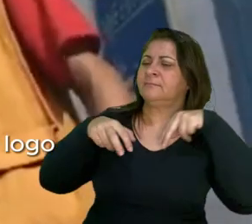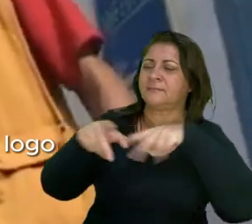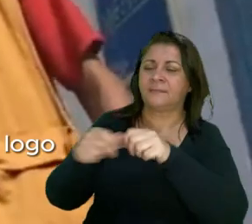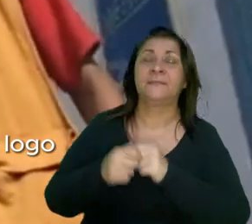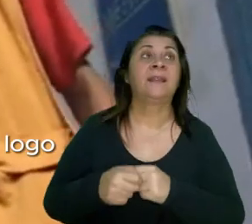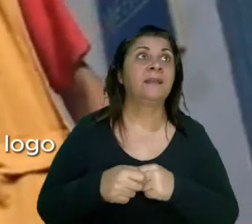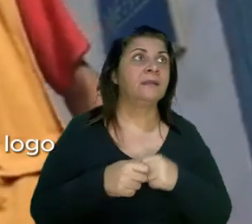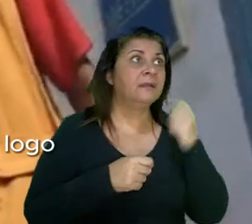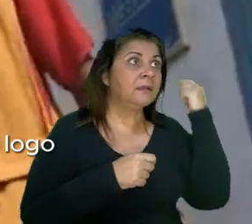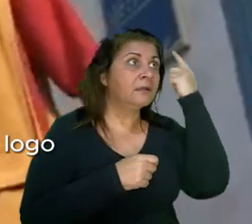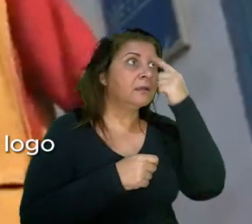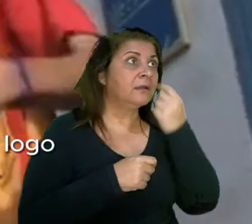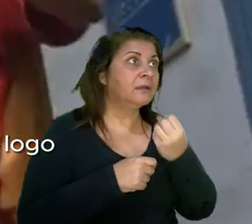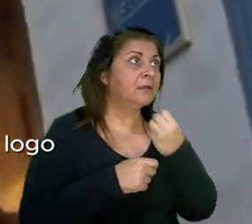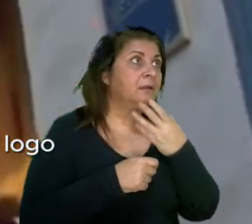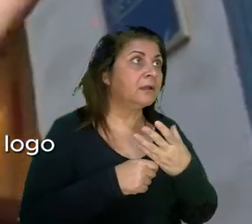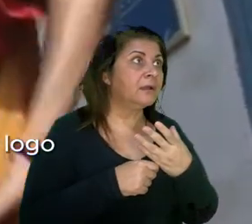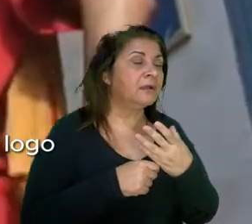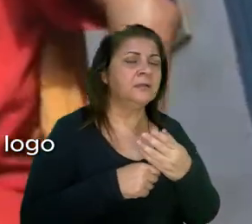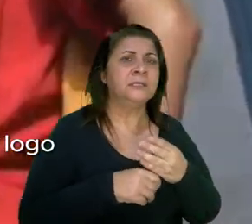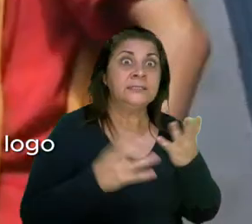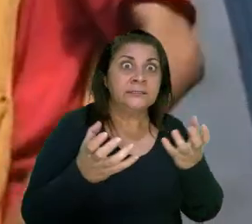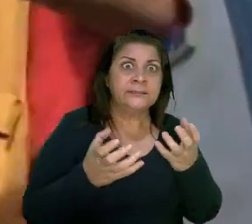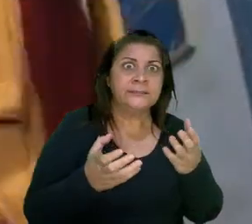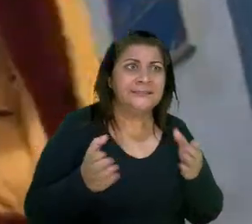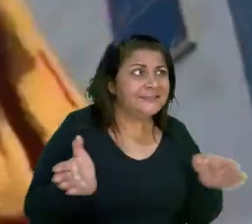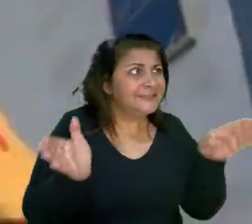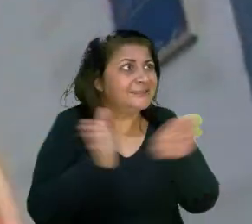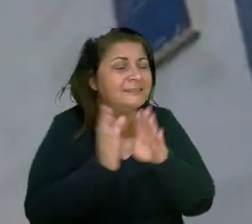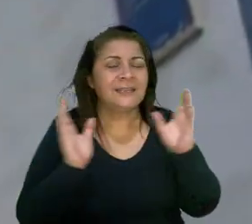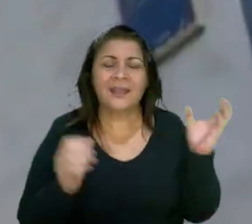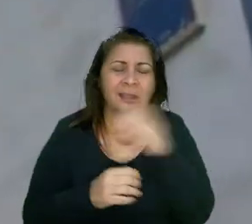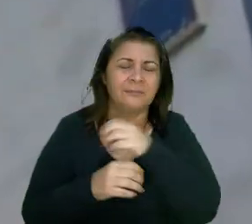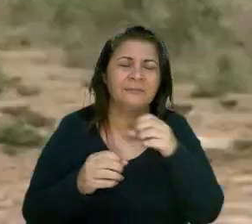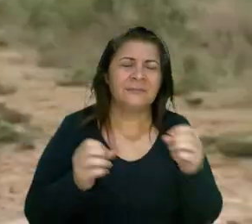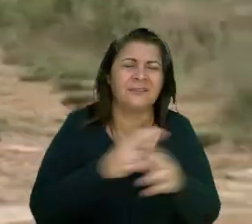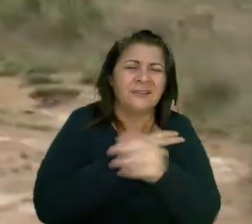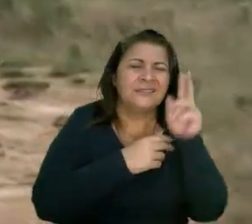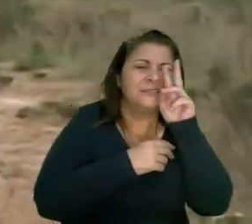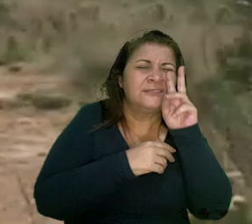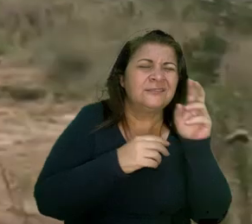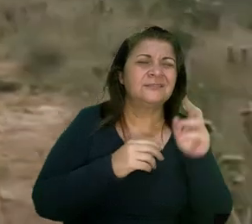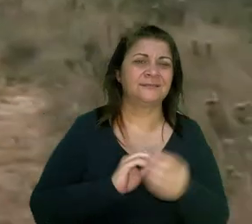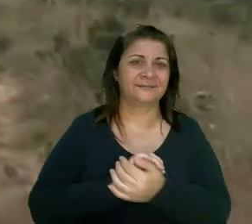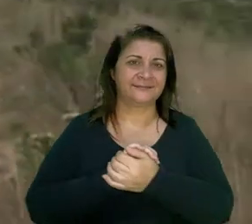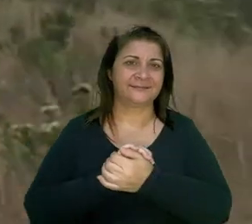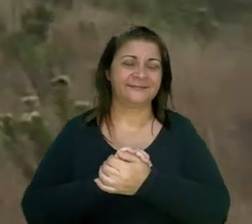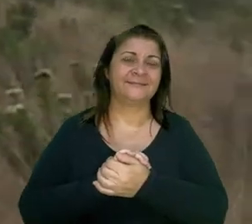O zóio bom. Vamos, quero chegar logo, tá acabando a história.